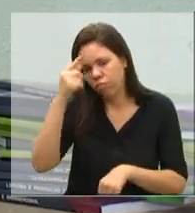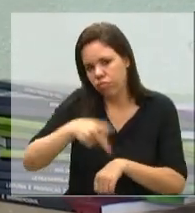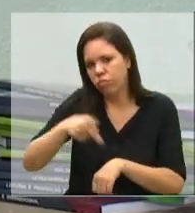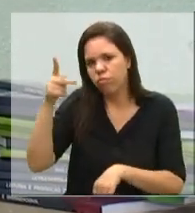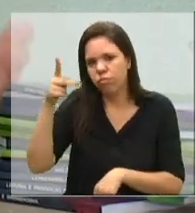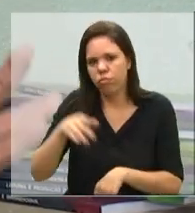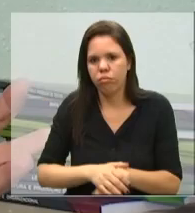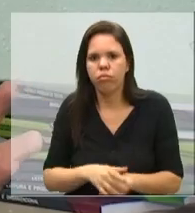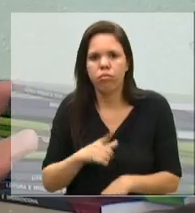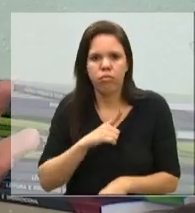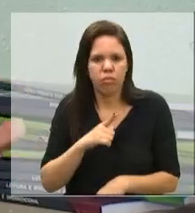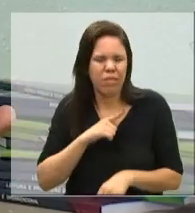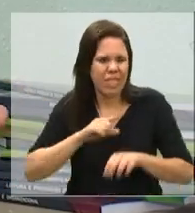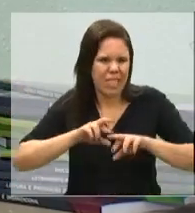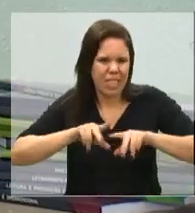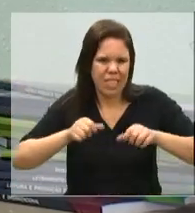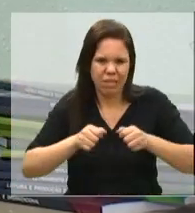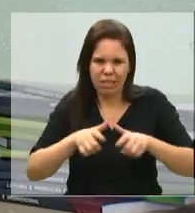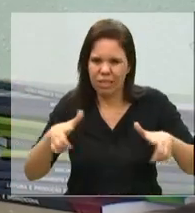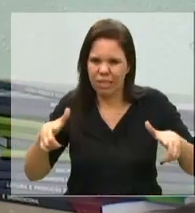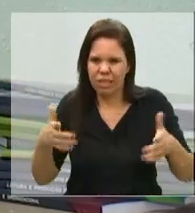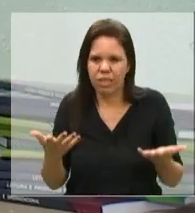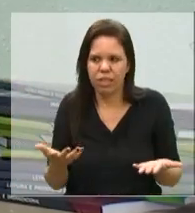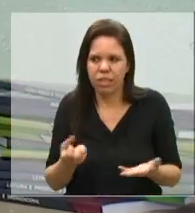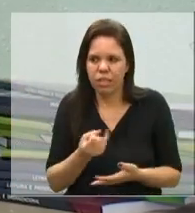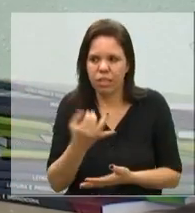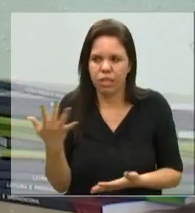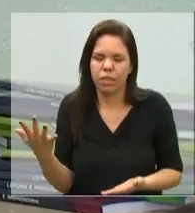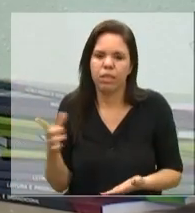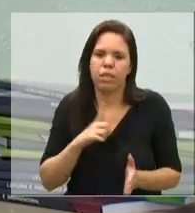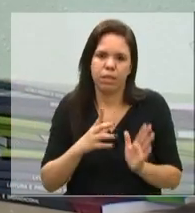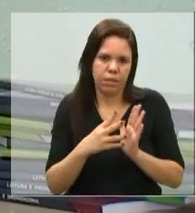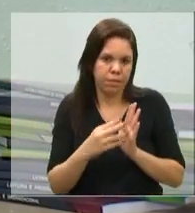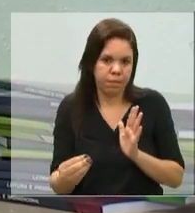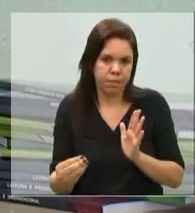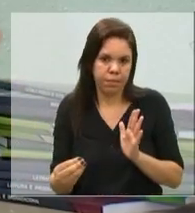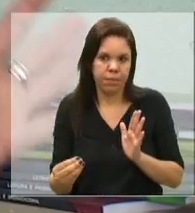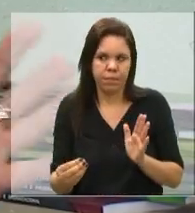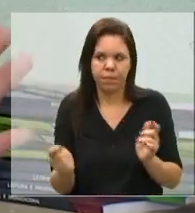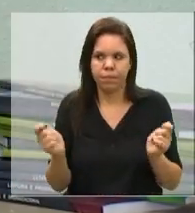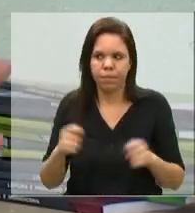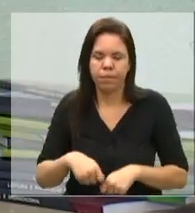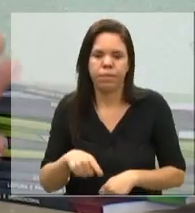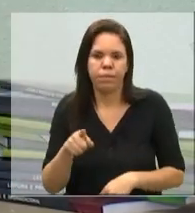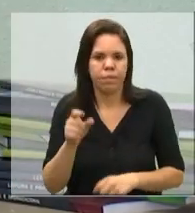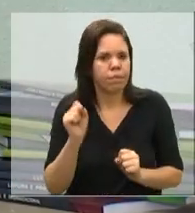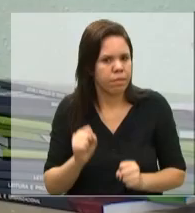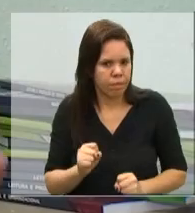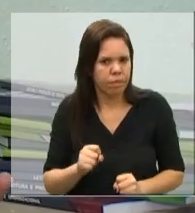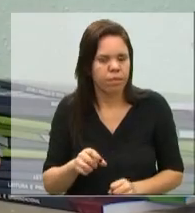pós-graduação. Ou seja, você tem um leque aí de modalidades